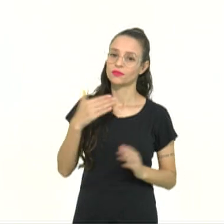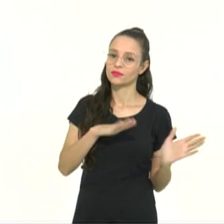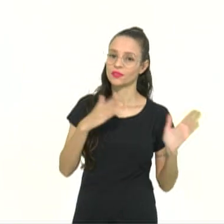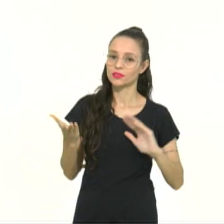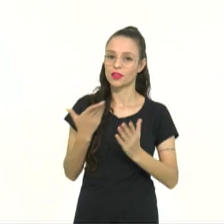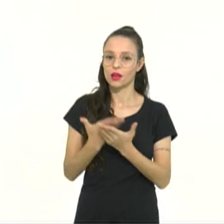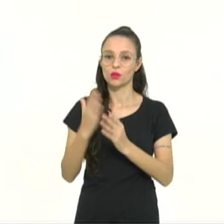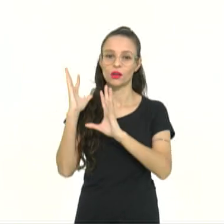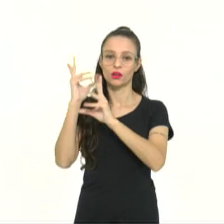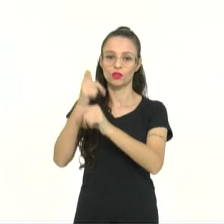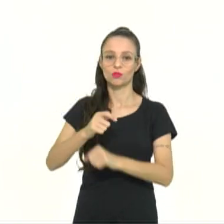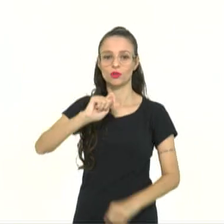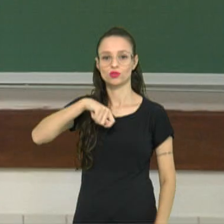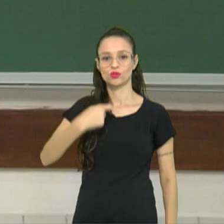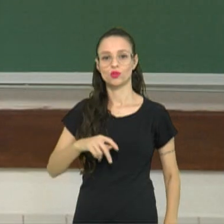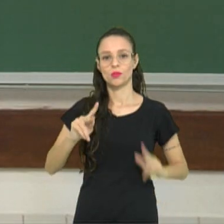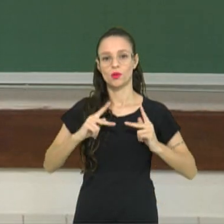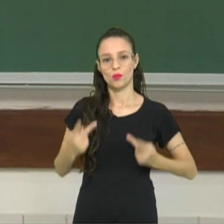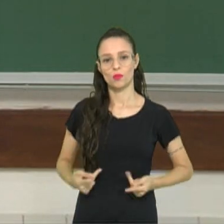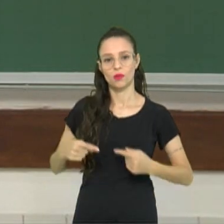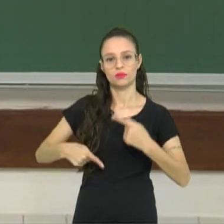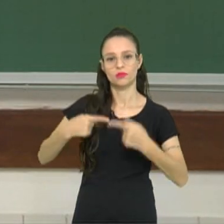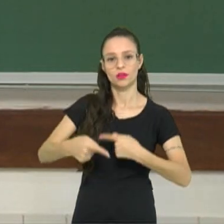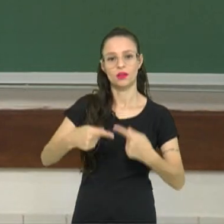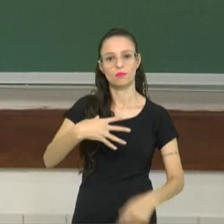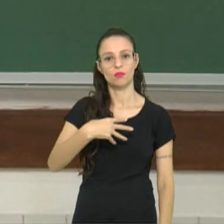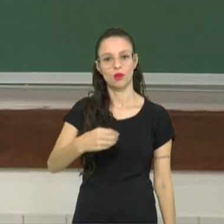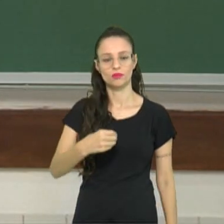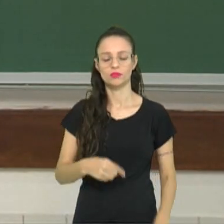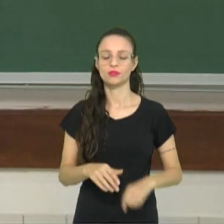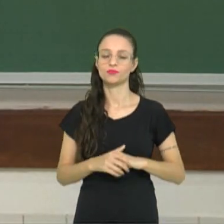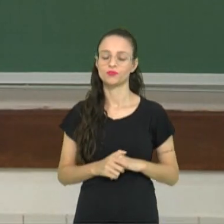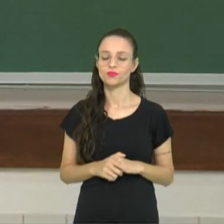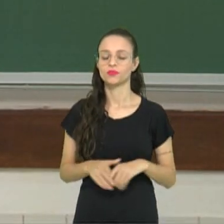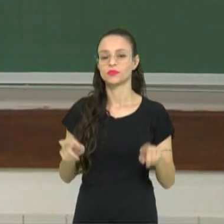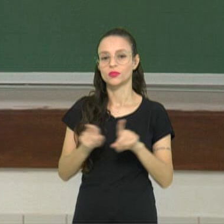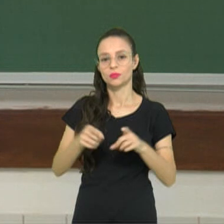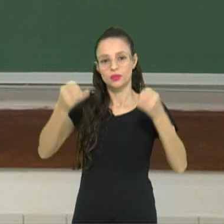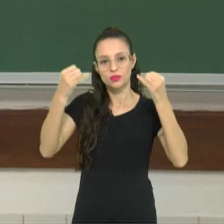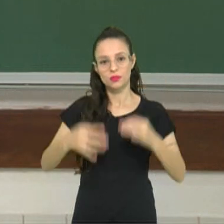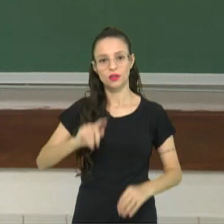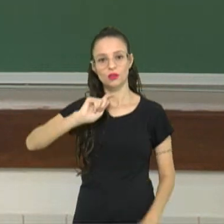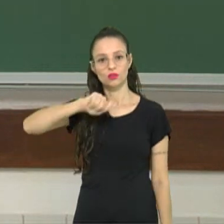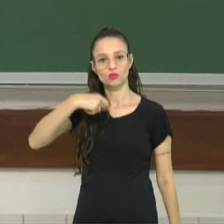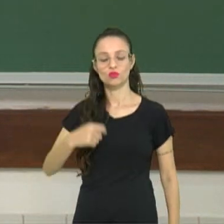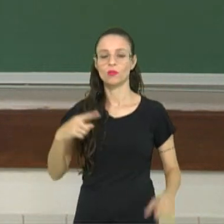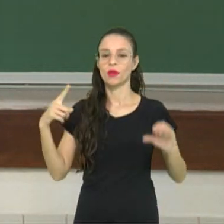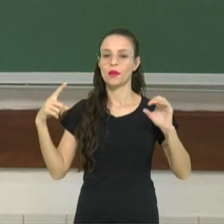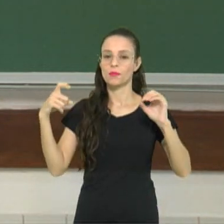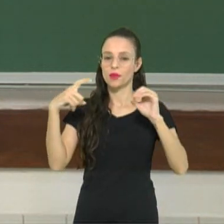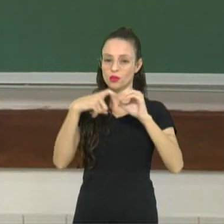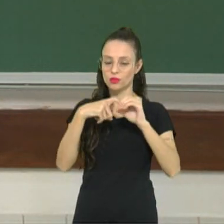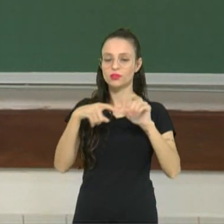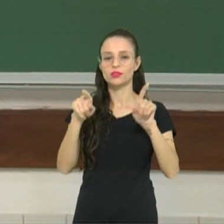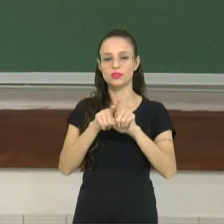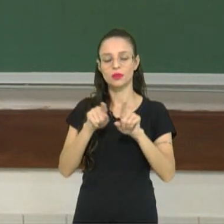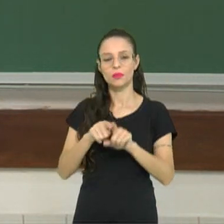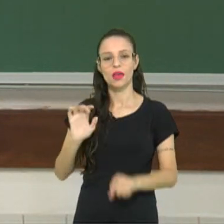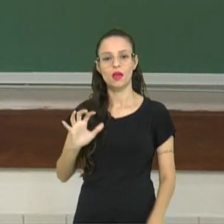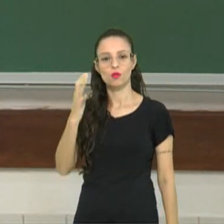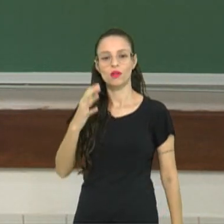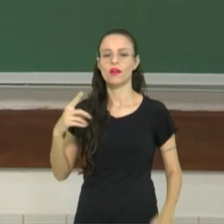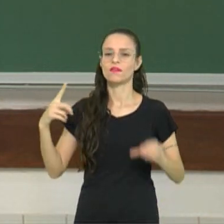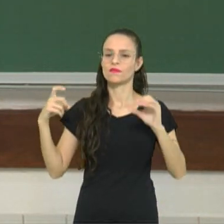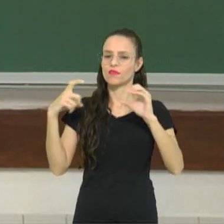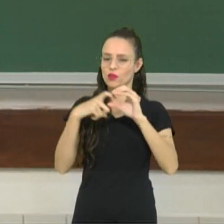gente? Retomamos o assunto de reprodução humana, umas pinceladas gerais. Falamos sobre a fecundação e inidação também e sobre a ocorrência da